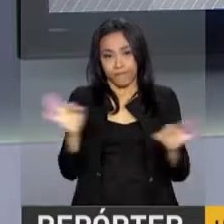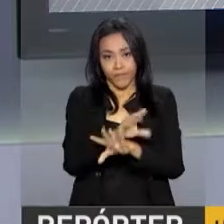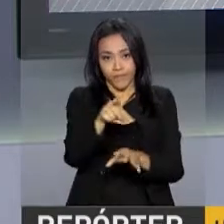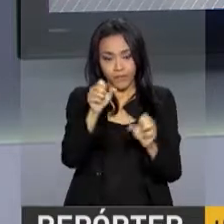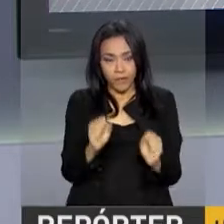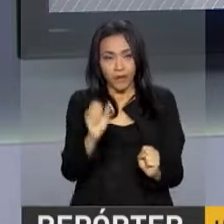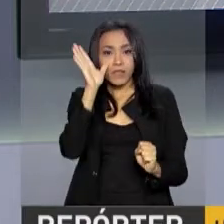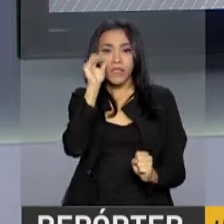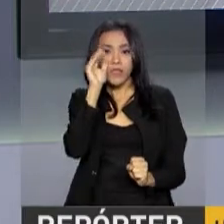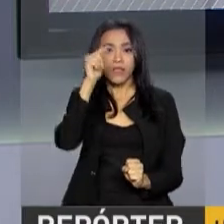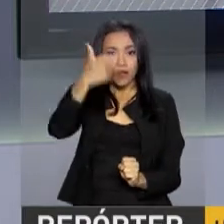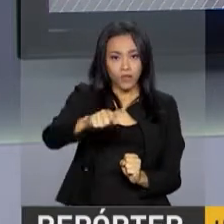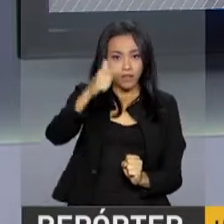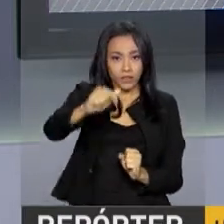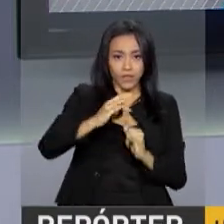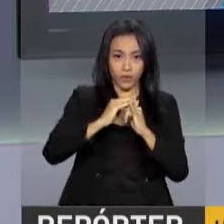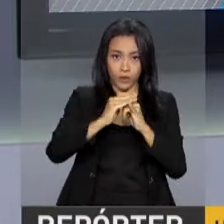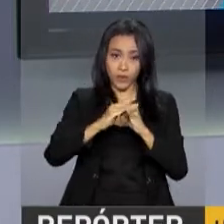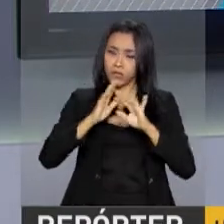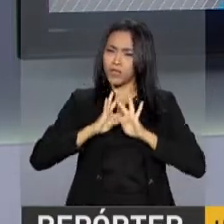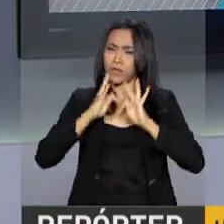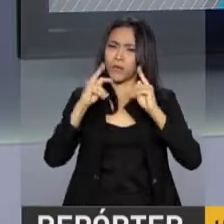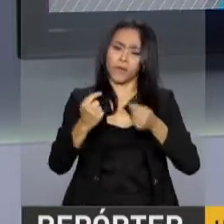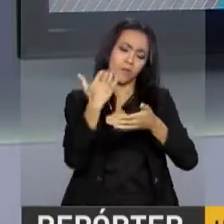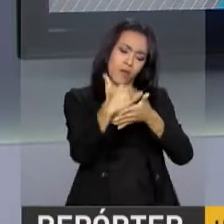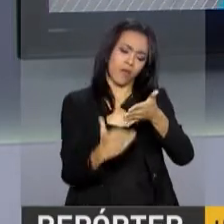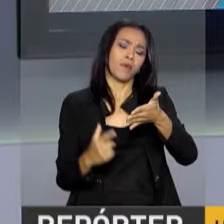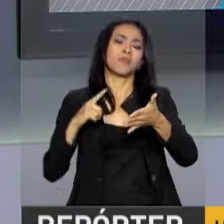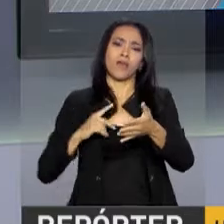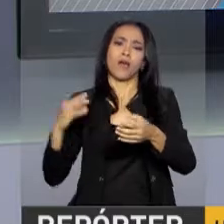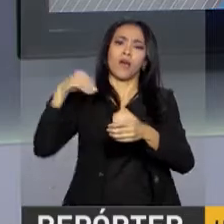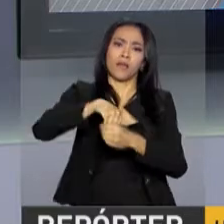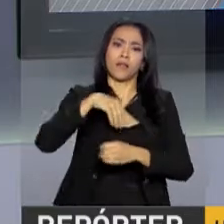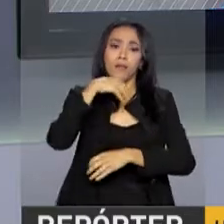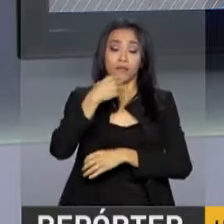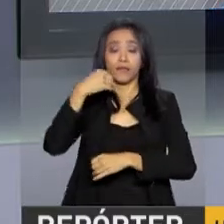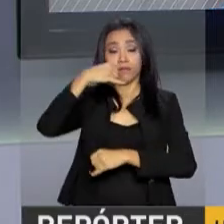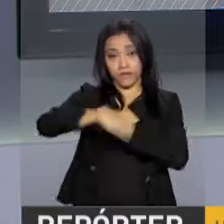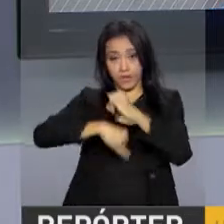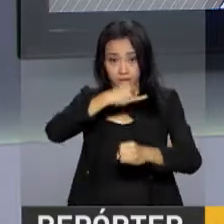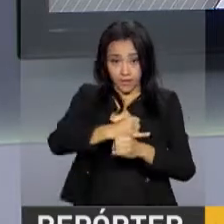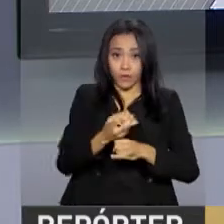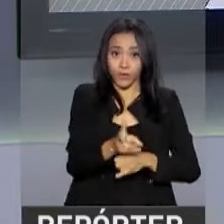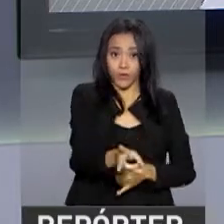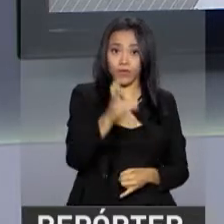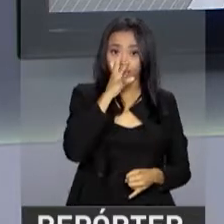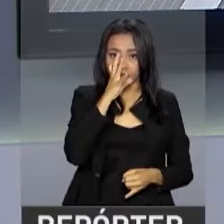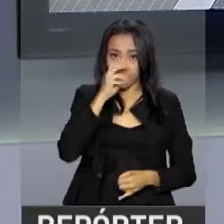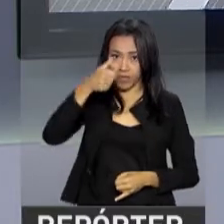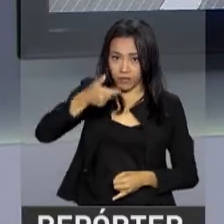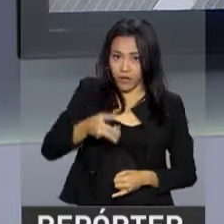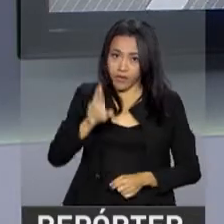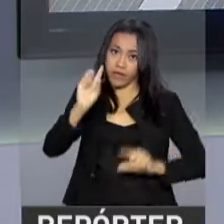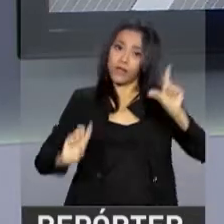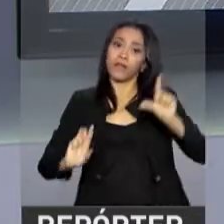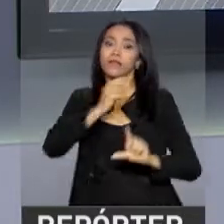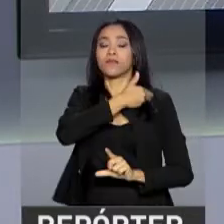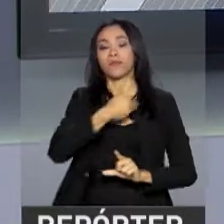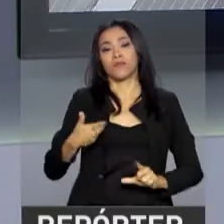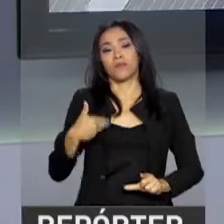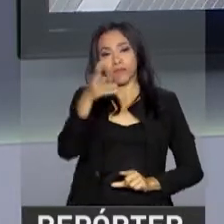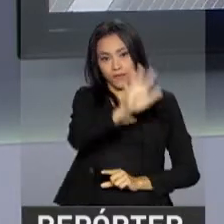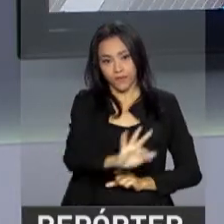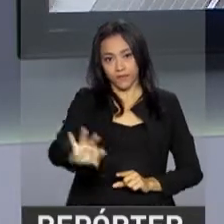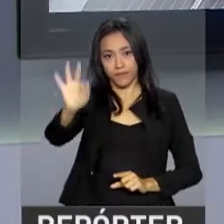reportagens no youtube e toda a nossa programação também está na página da nbr na internet continue com a gente na nbr a tv